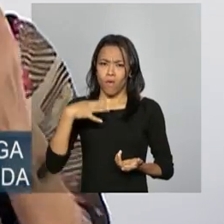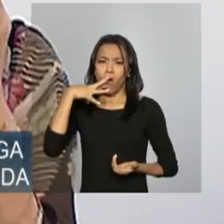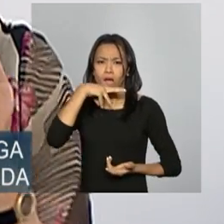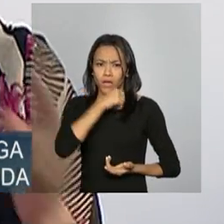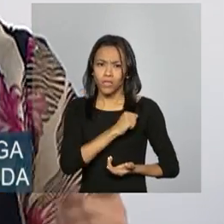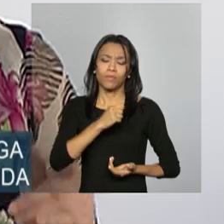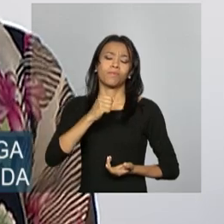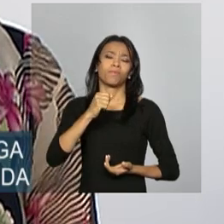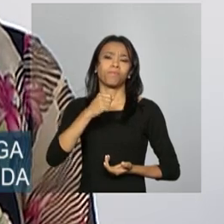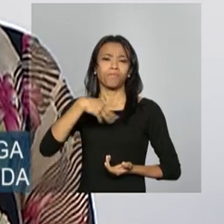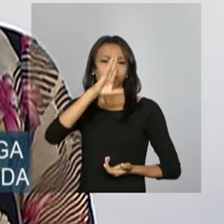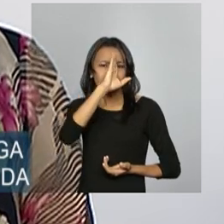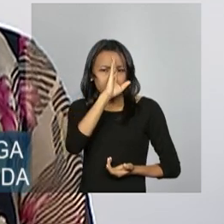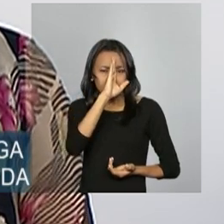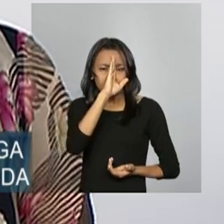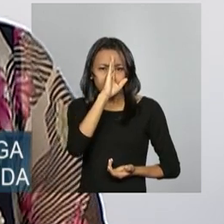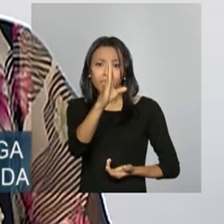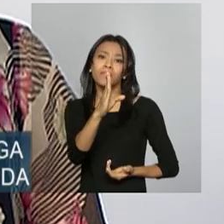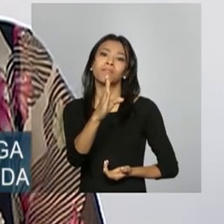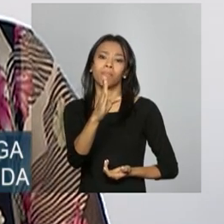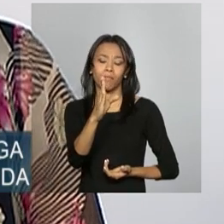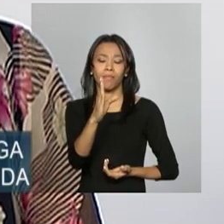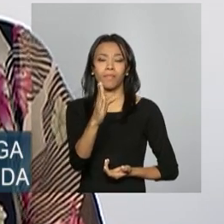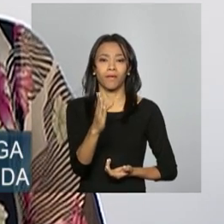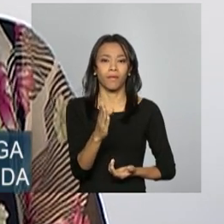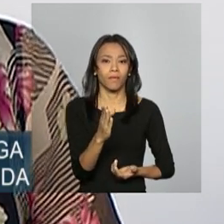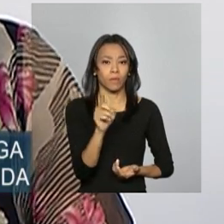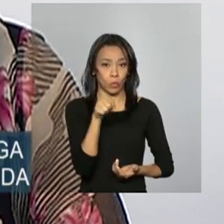que a principal vantagem é